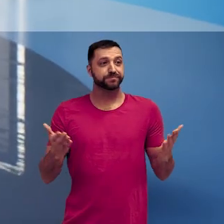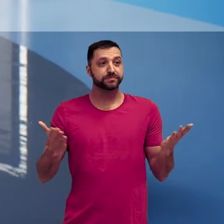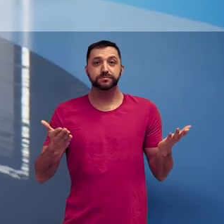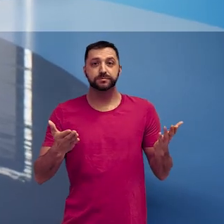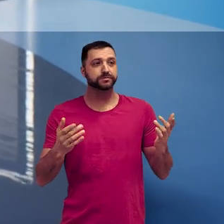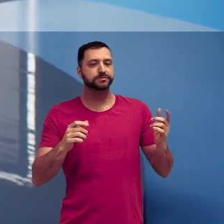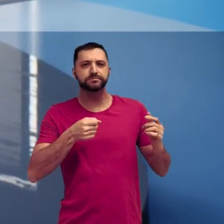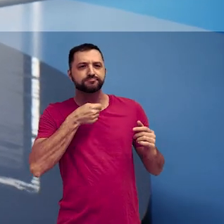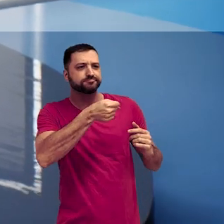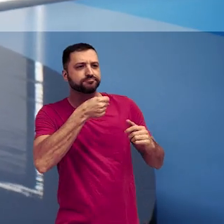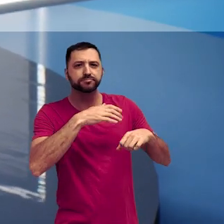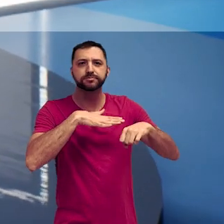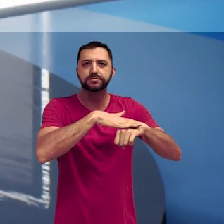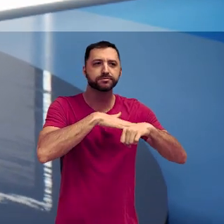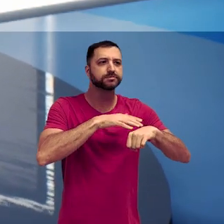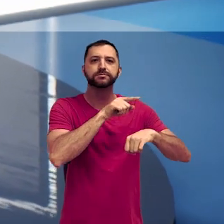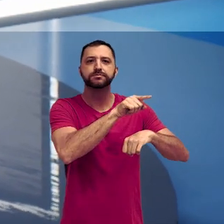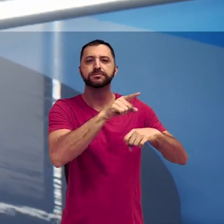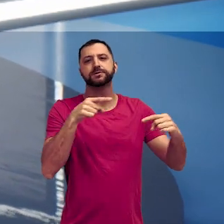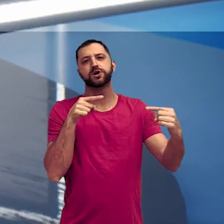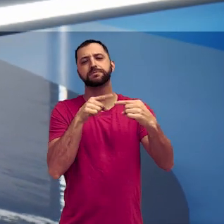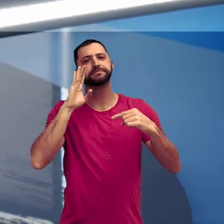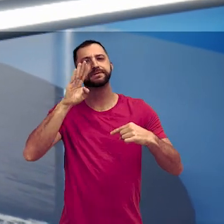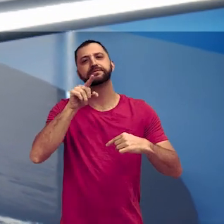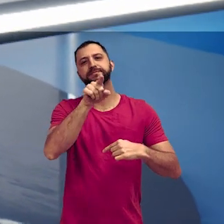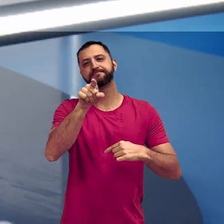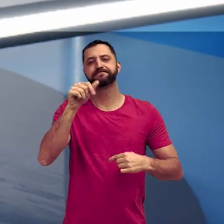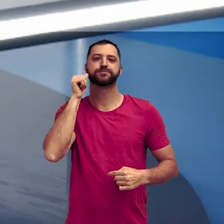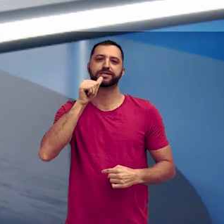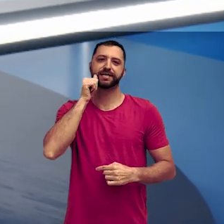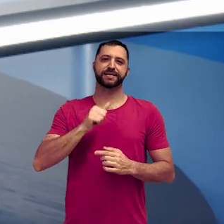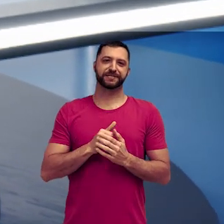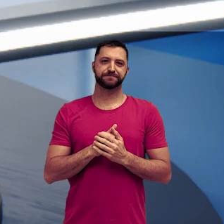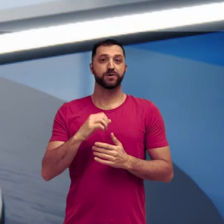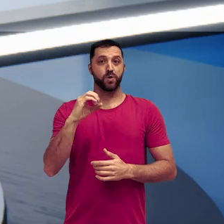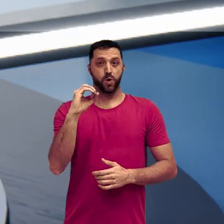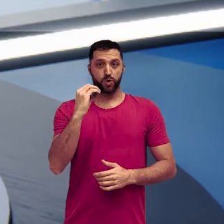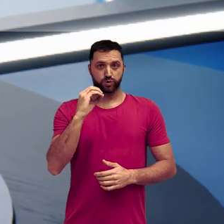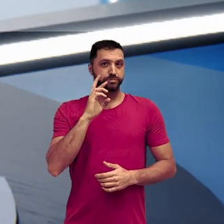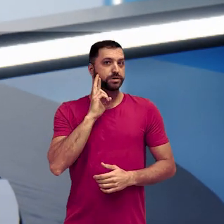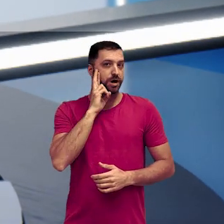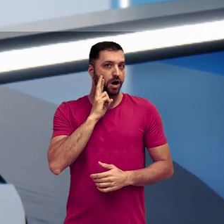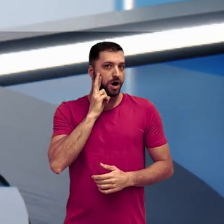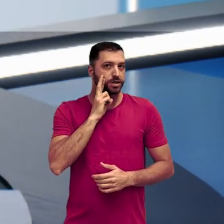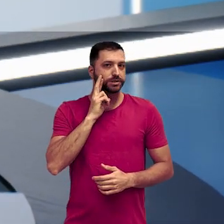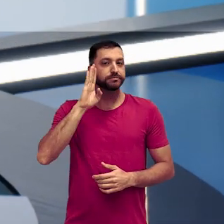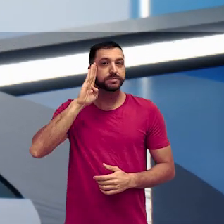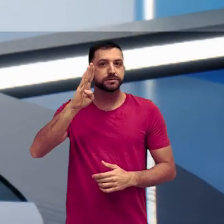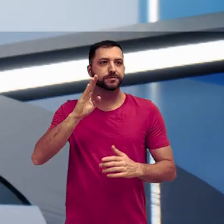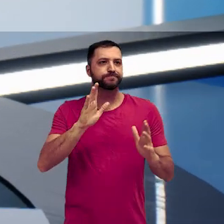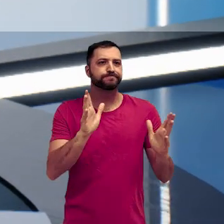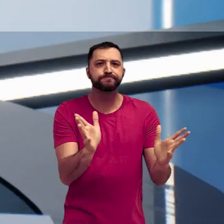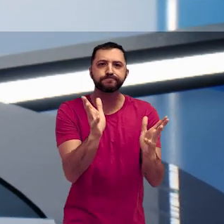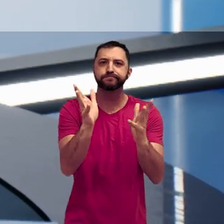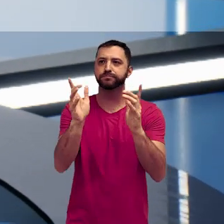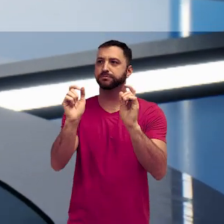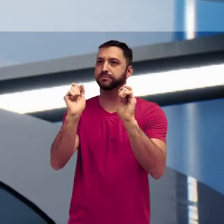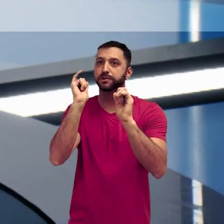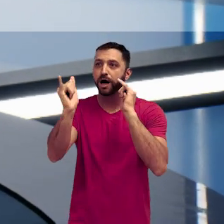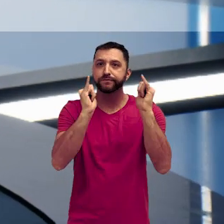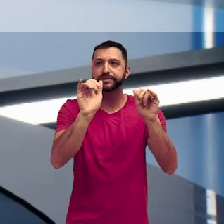A matéria de hoje é voltada especialmente para nós mulheres. O Outubro Rosa veio para ser uma data